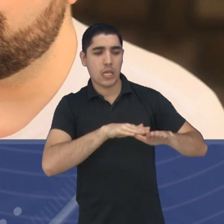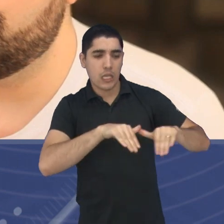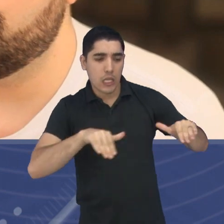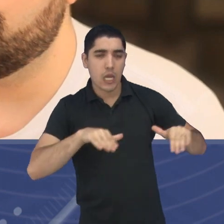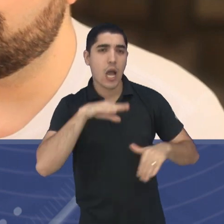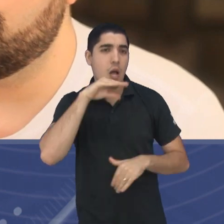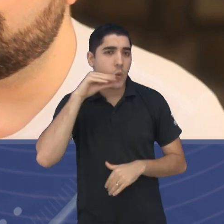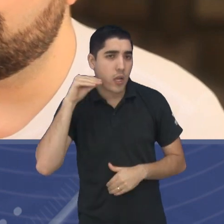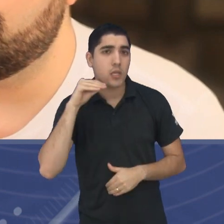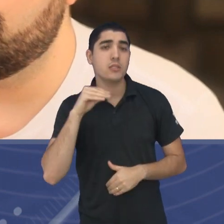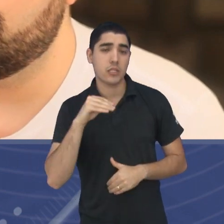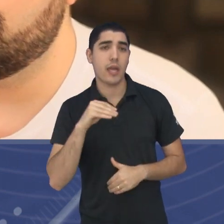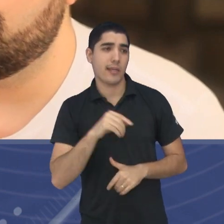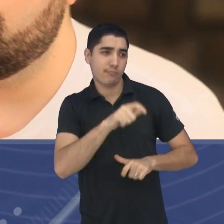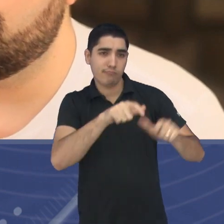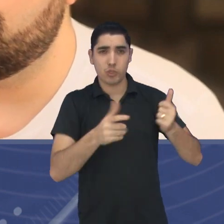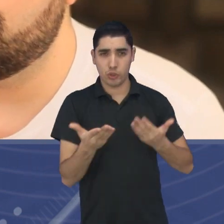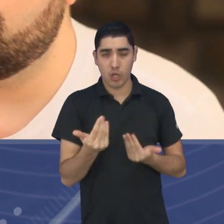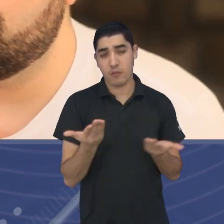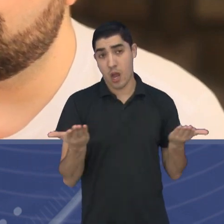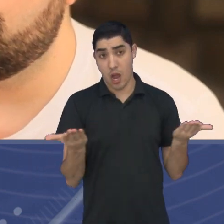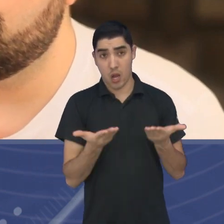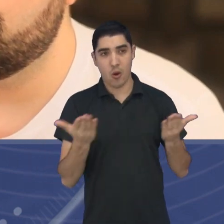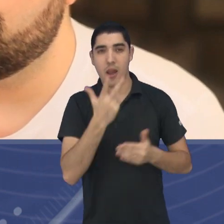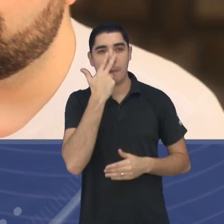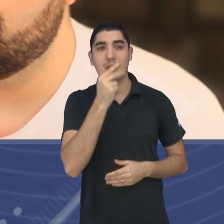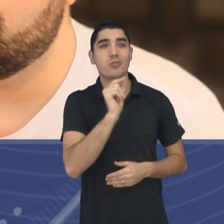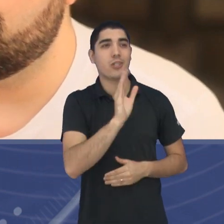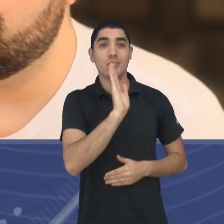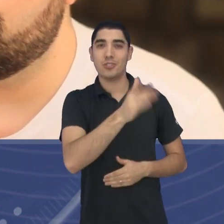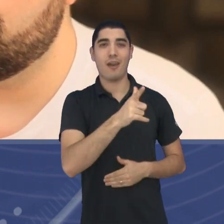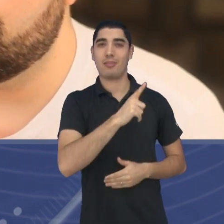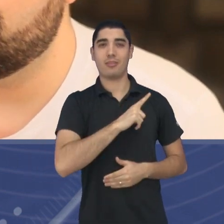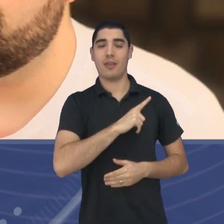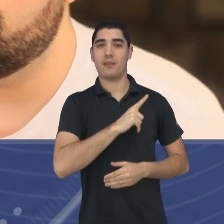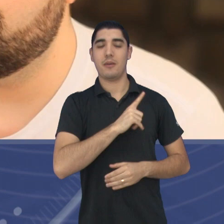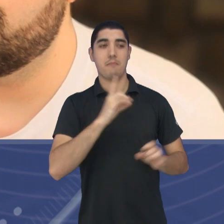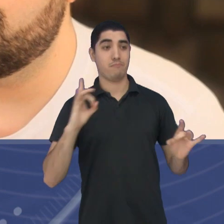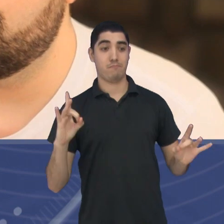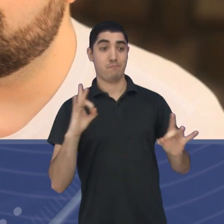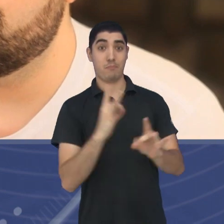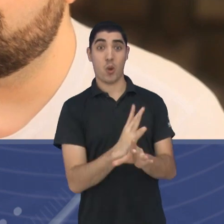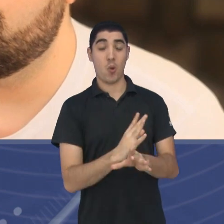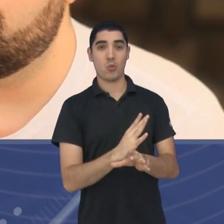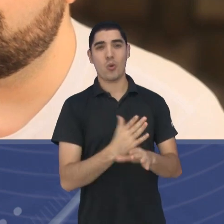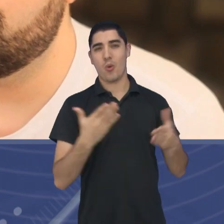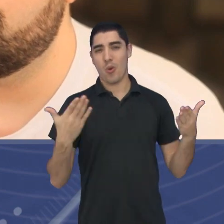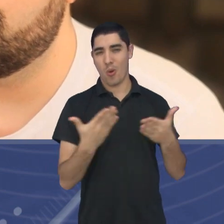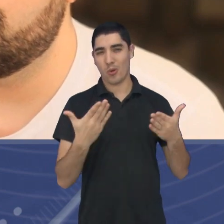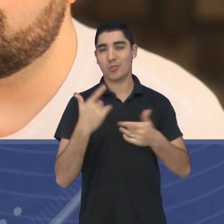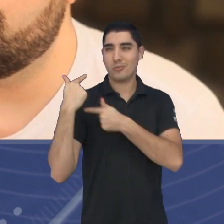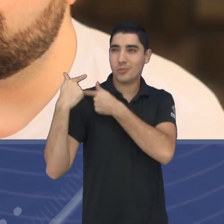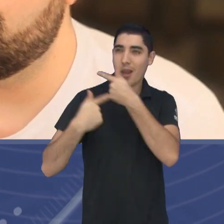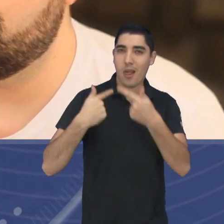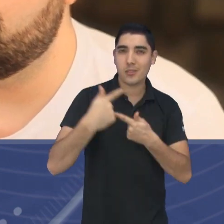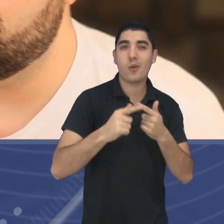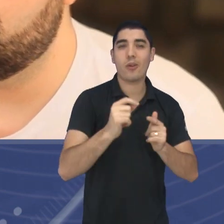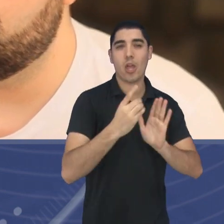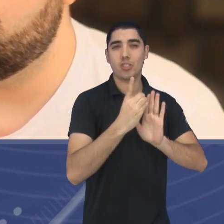mais jovens hoje, eles já nasceram numa era digital, não é mesmo? E é um desafio para a